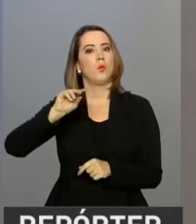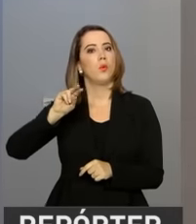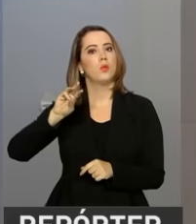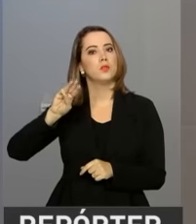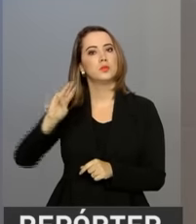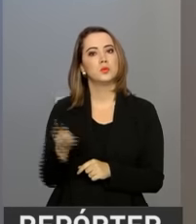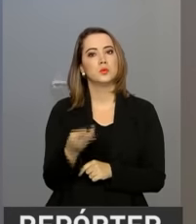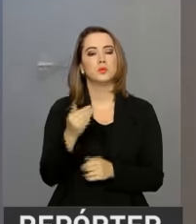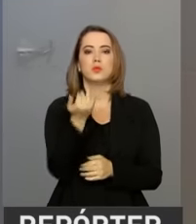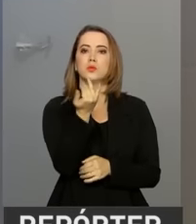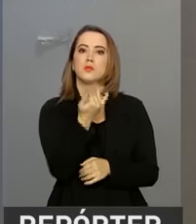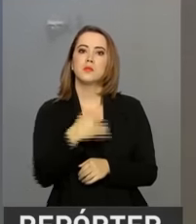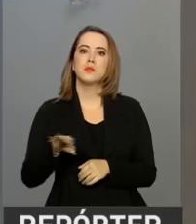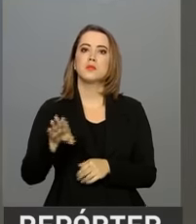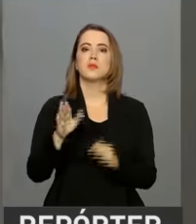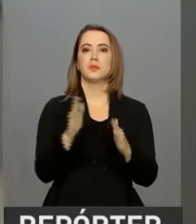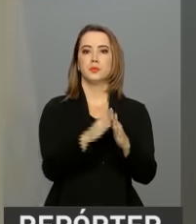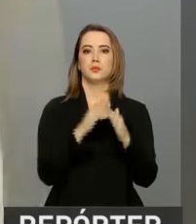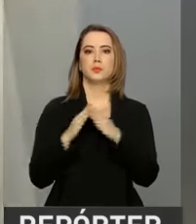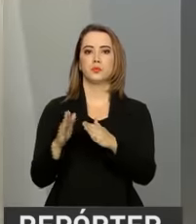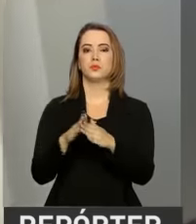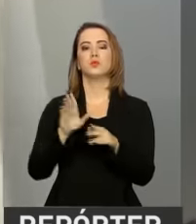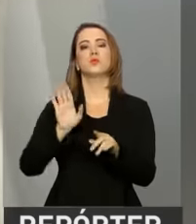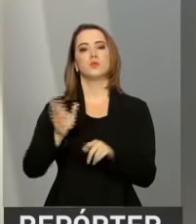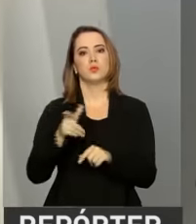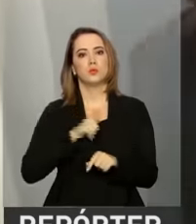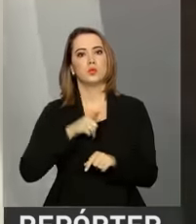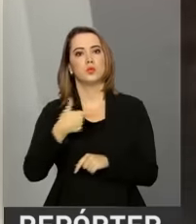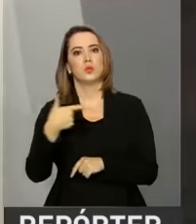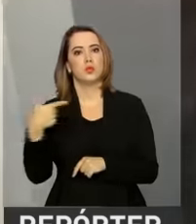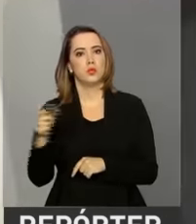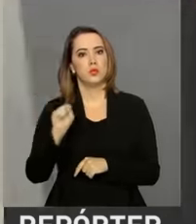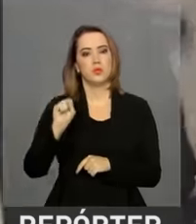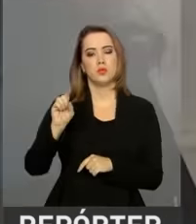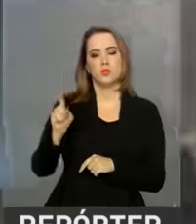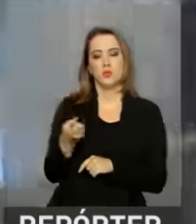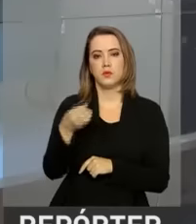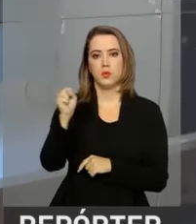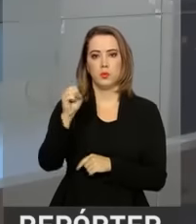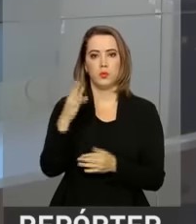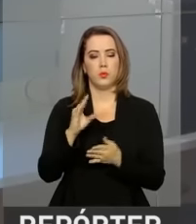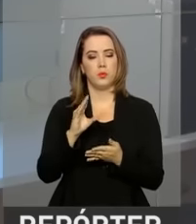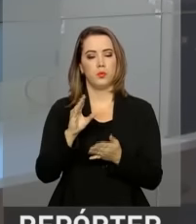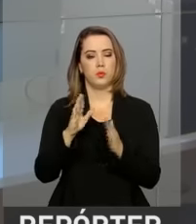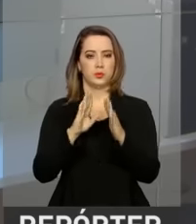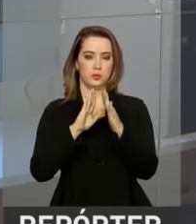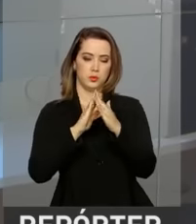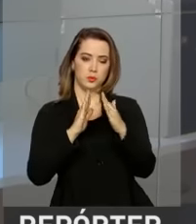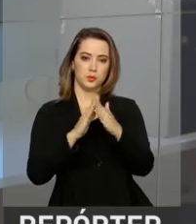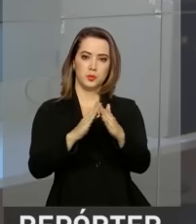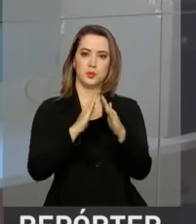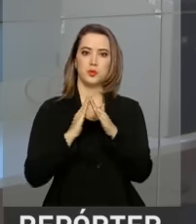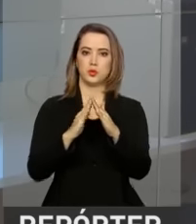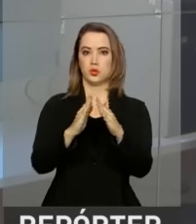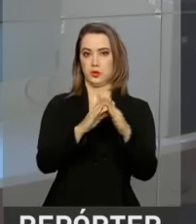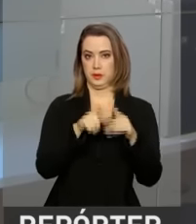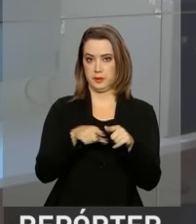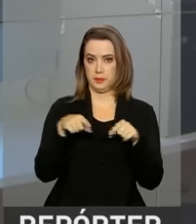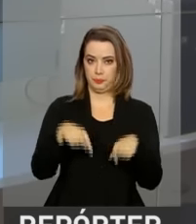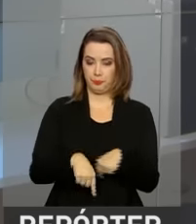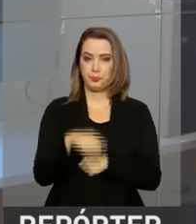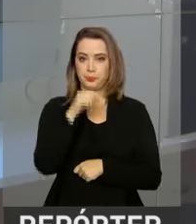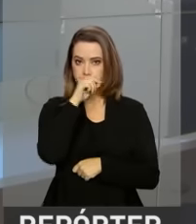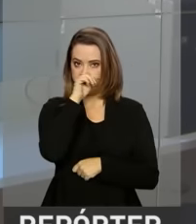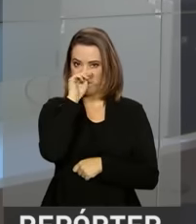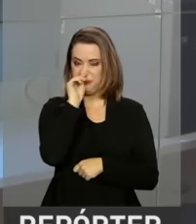milhões me de moradias e entregou 2,8 milhões de casas fuzileiros navais da Marinha do